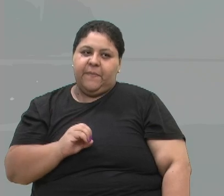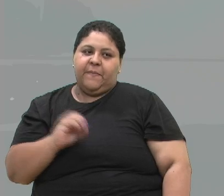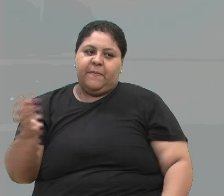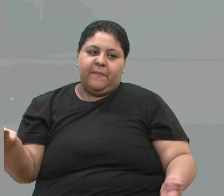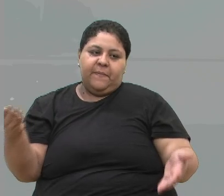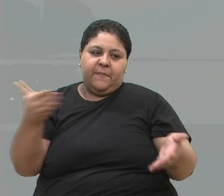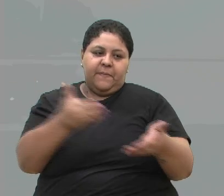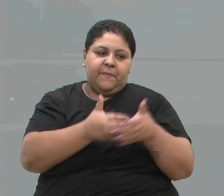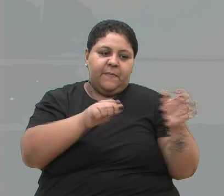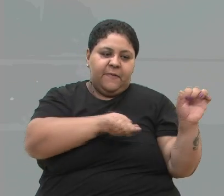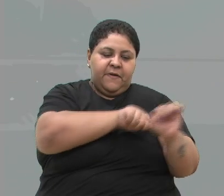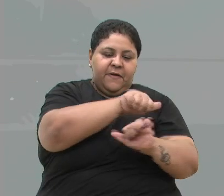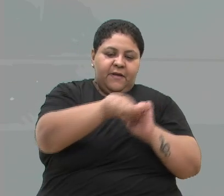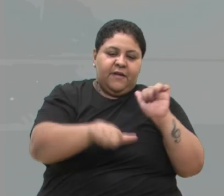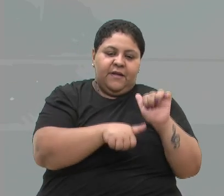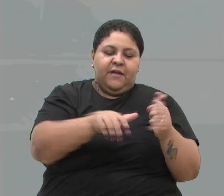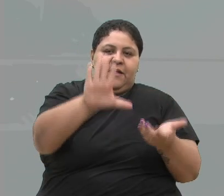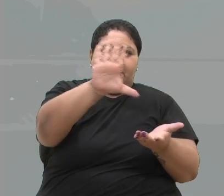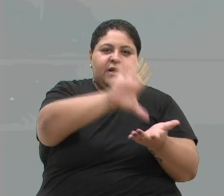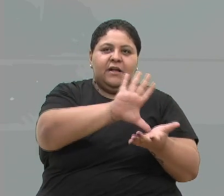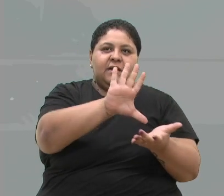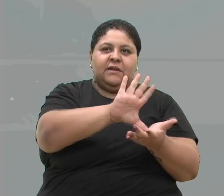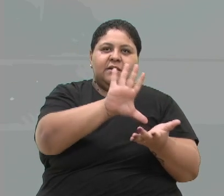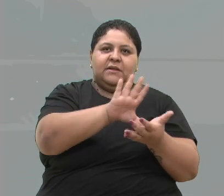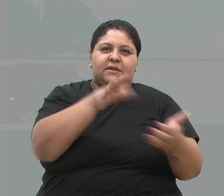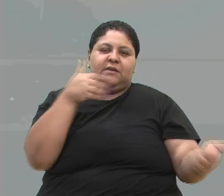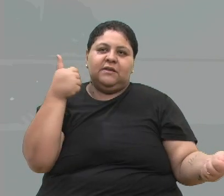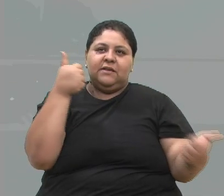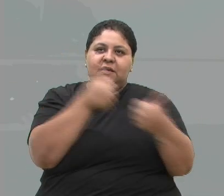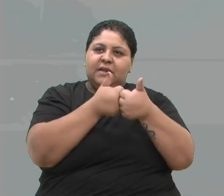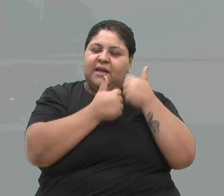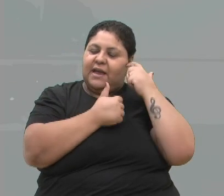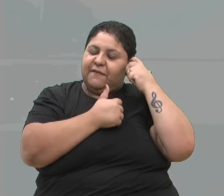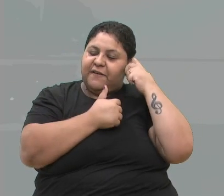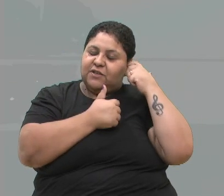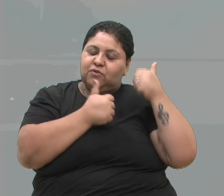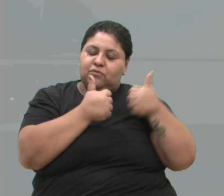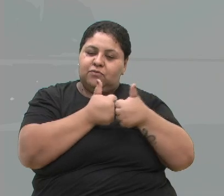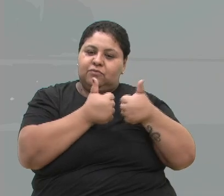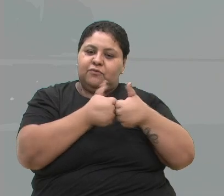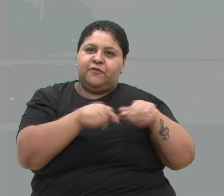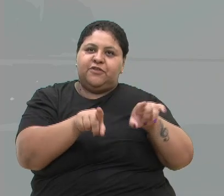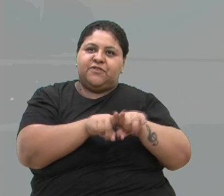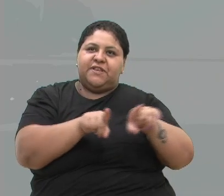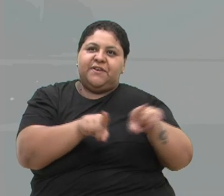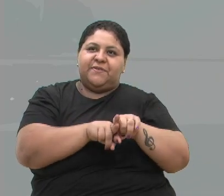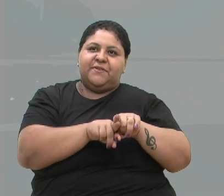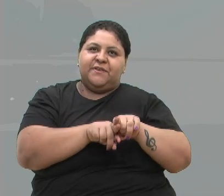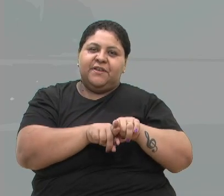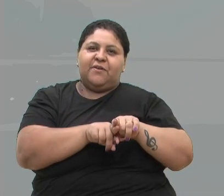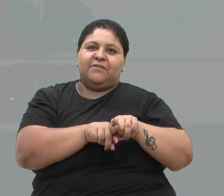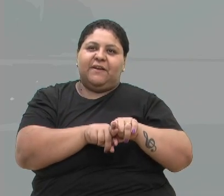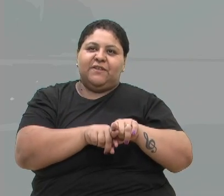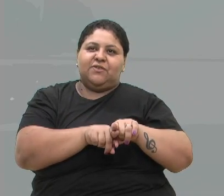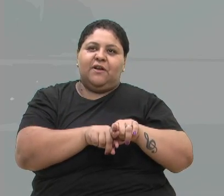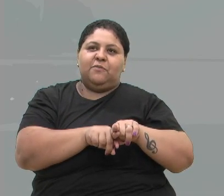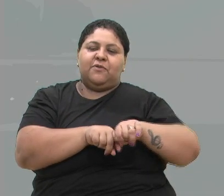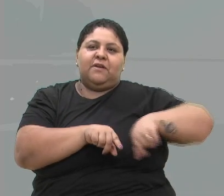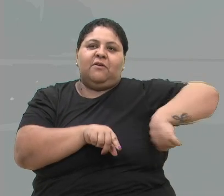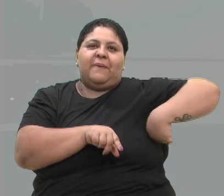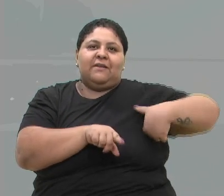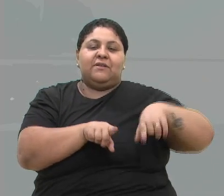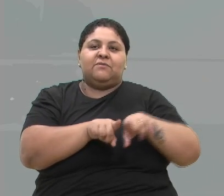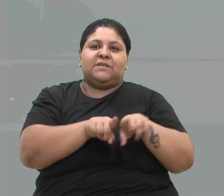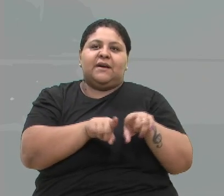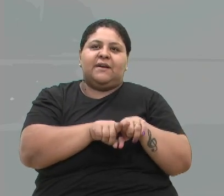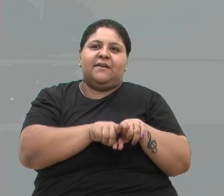a praça ali. Então, ao lado da feira tem uma praça que chama-se Monteiro Lobato, onde foi revitalizado